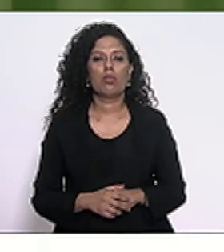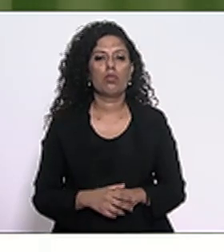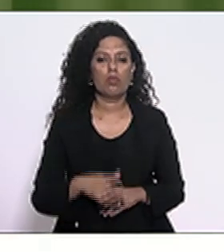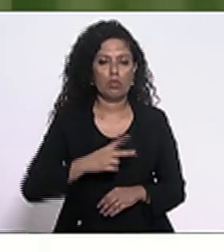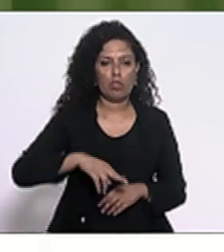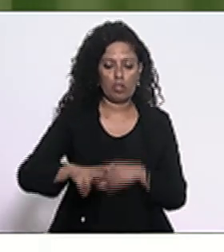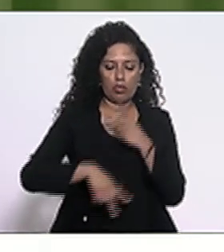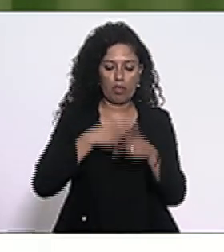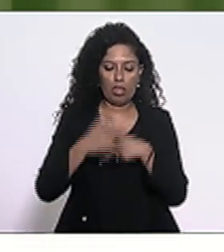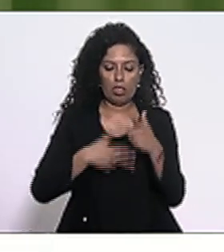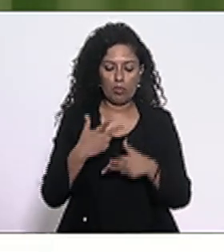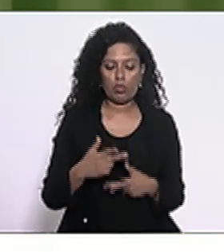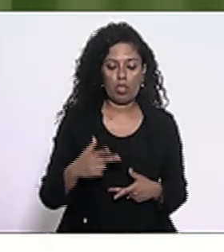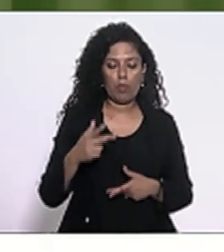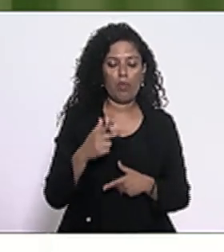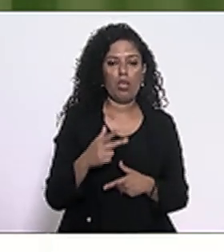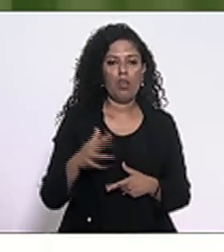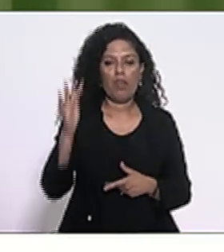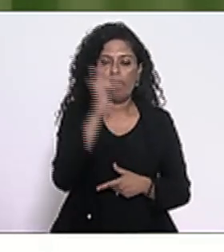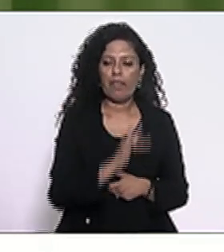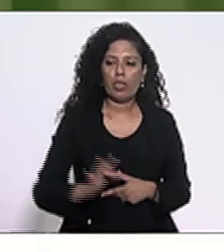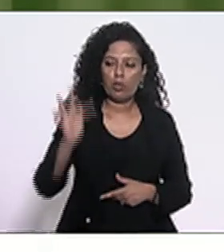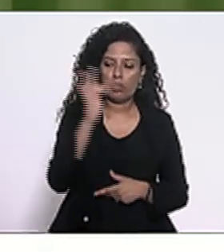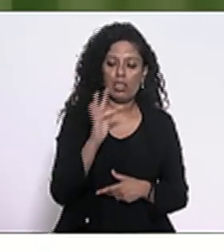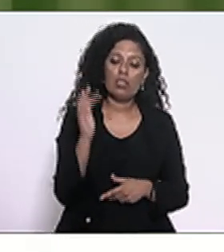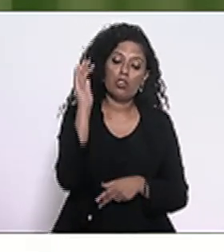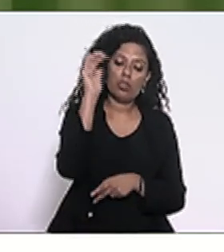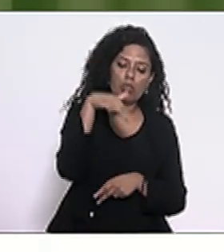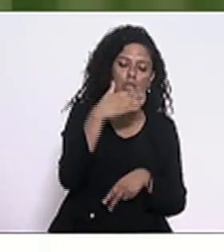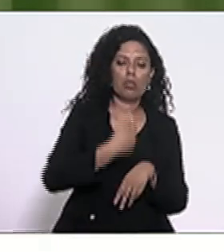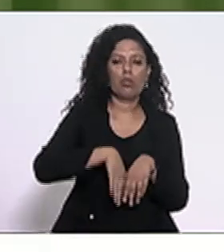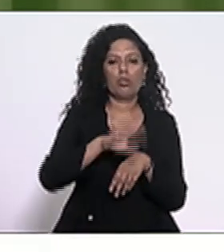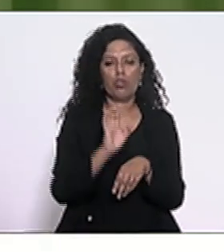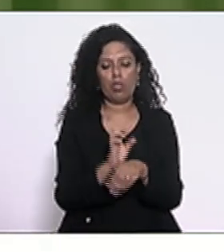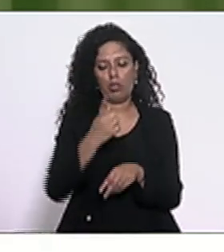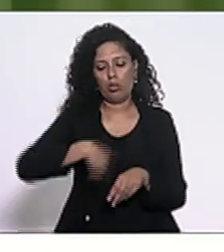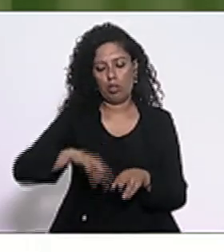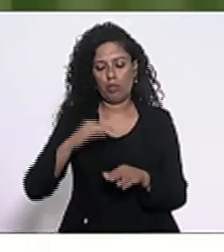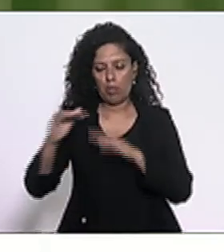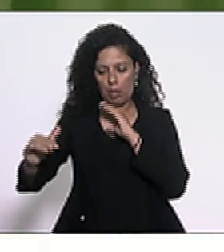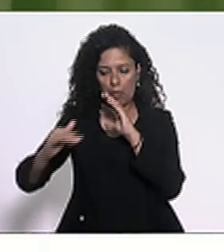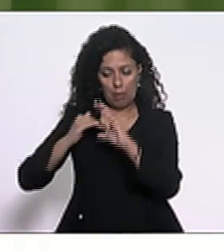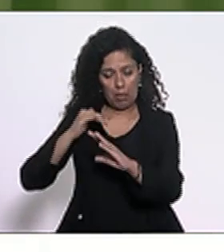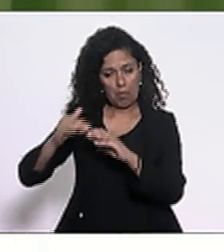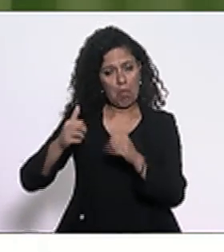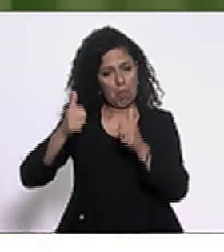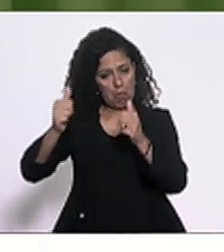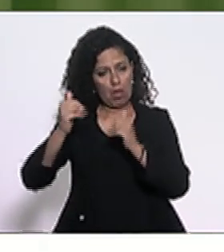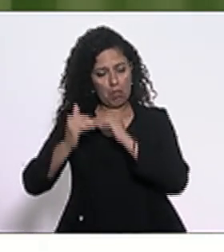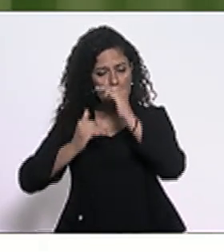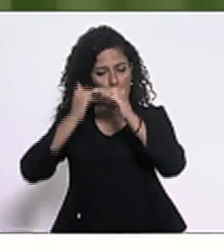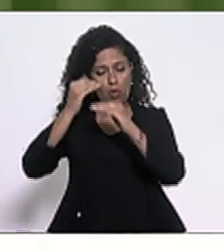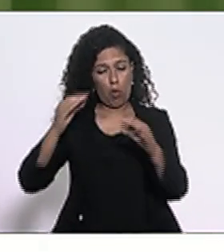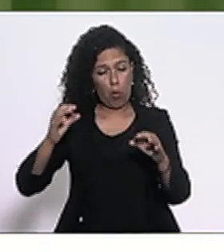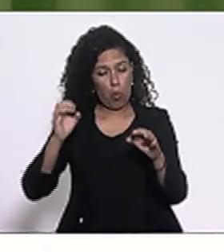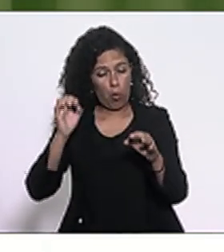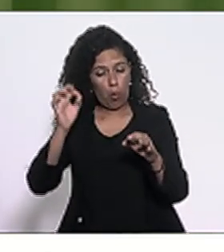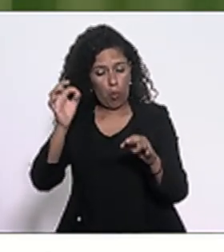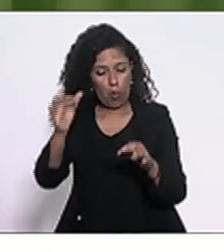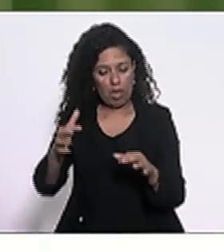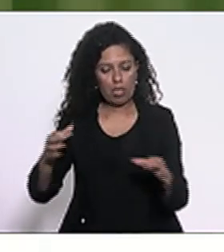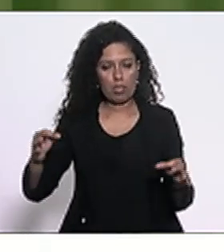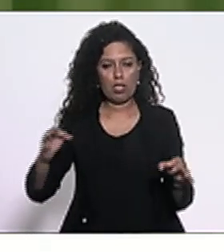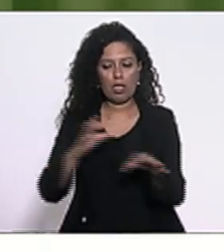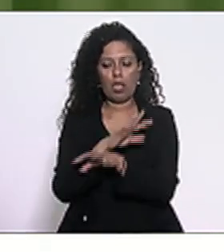como universidade corporativa. As tratativas já estão bem avançadas, já estamos em fase já de fecharmos os planos de